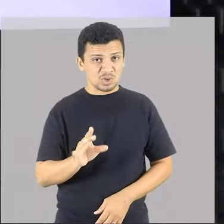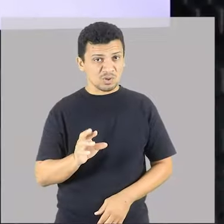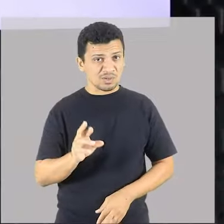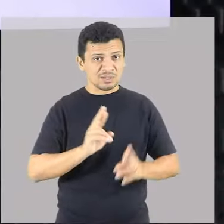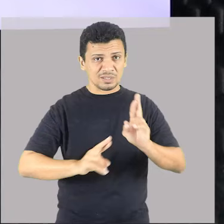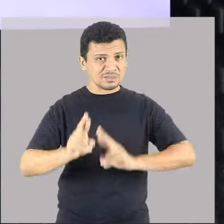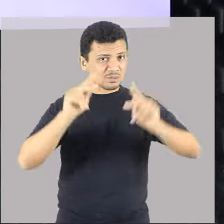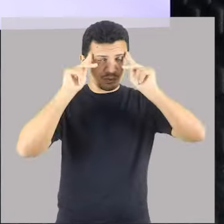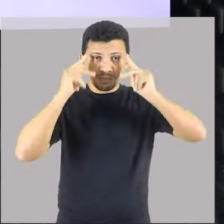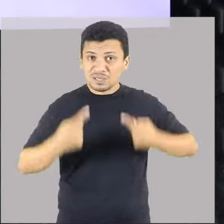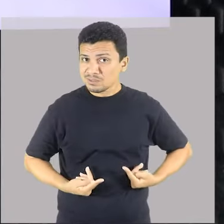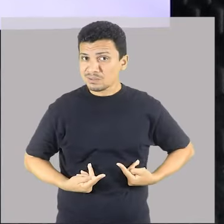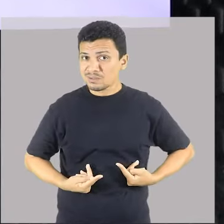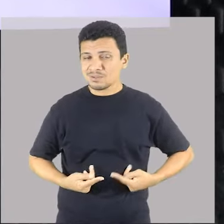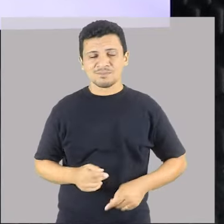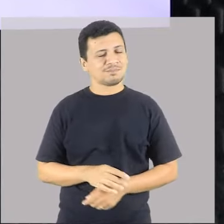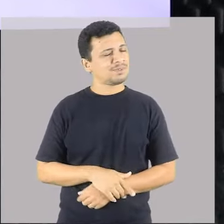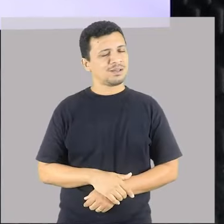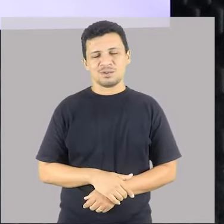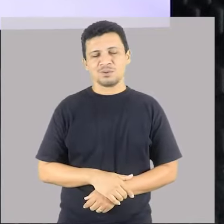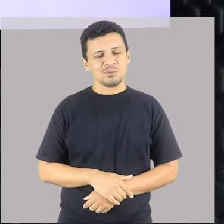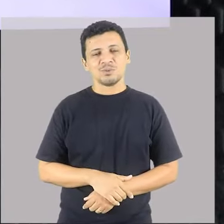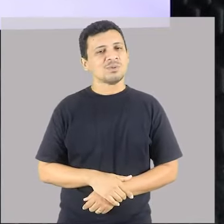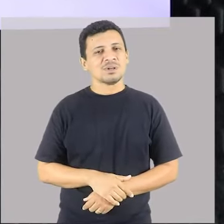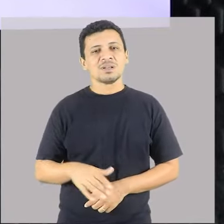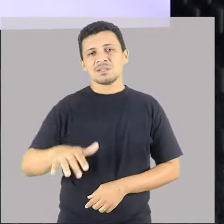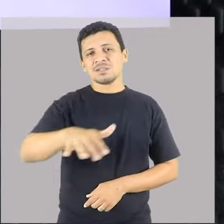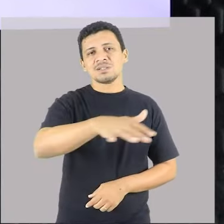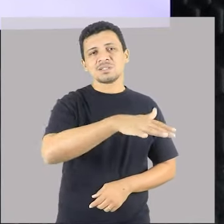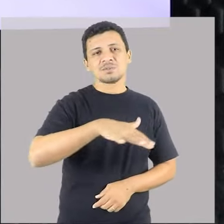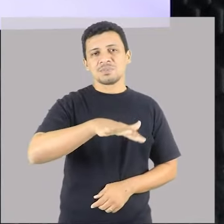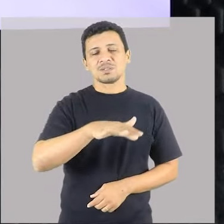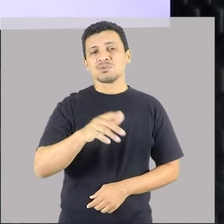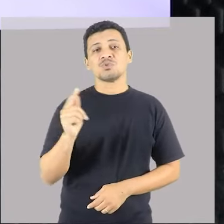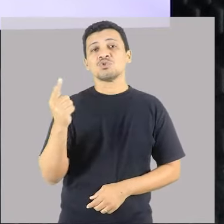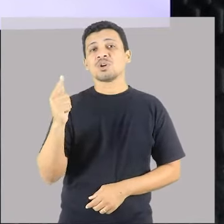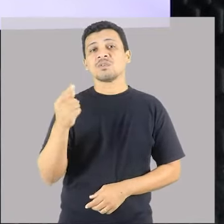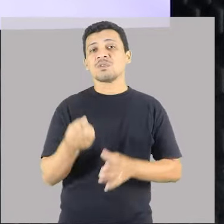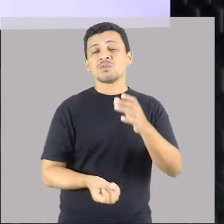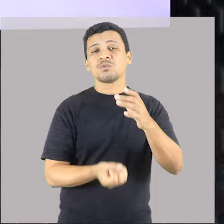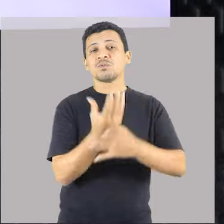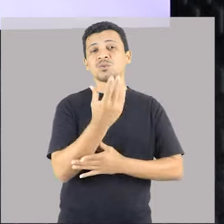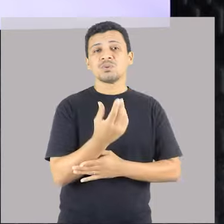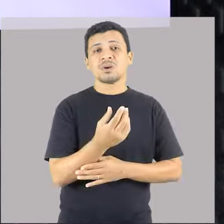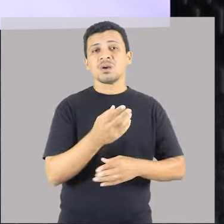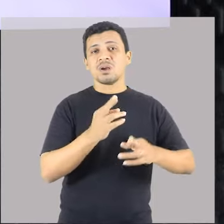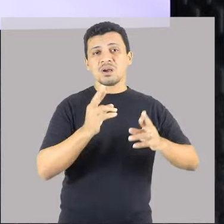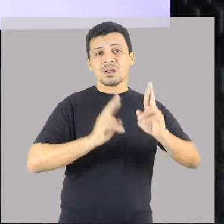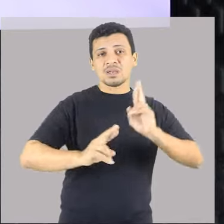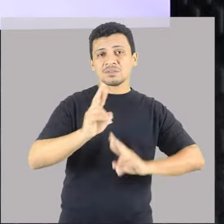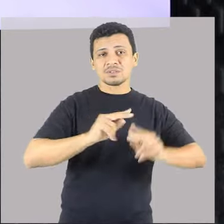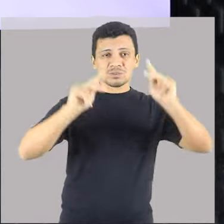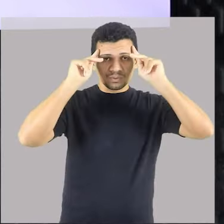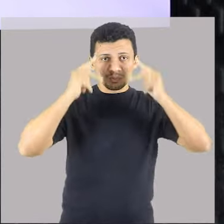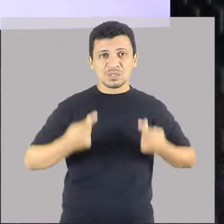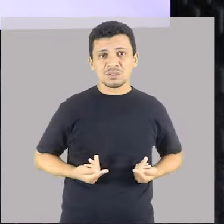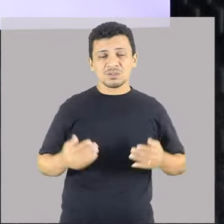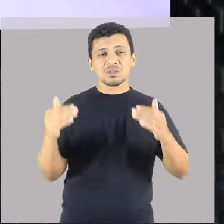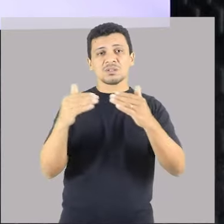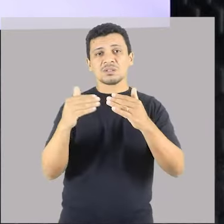deixamos Claro o espaço geográfico ele é fruto Direto das relações humanas e do Meio natural da natureza então letra